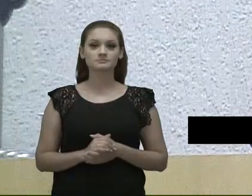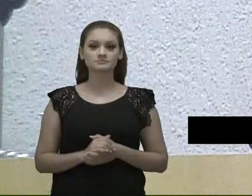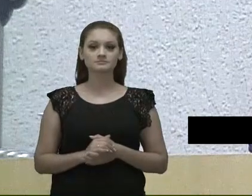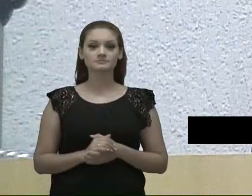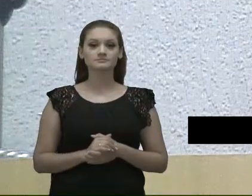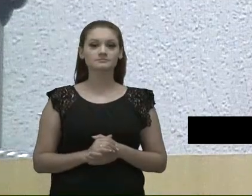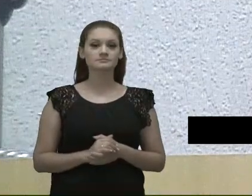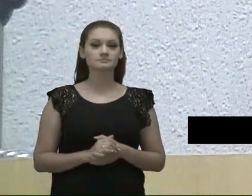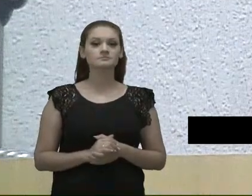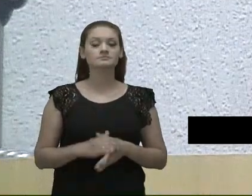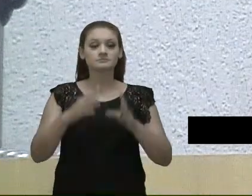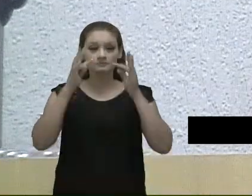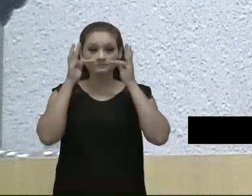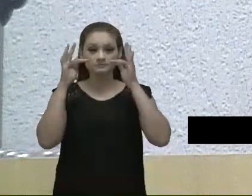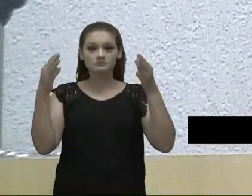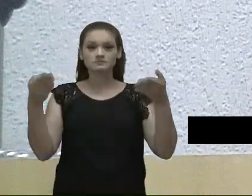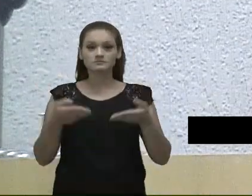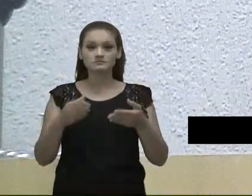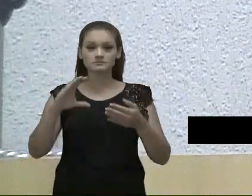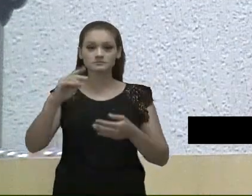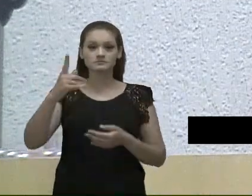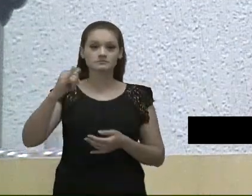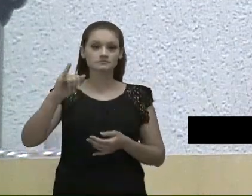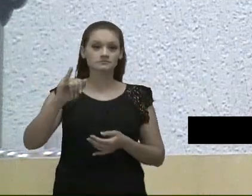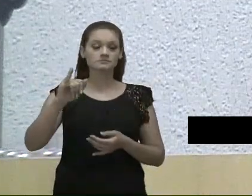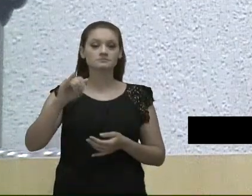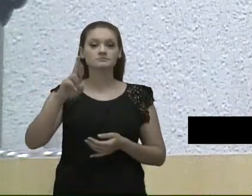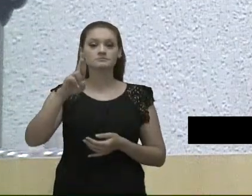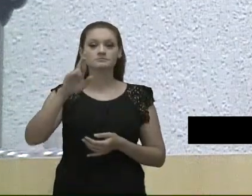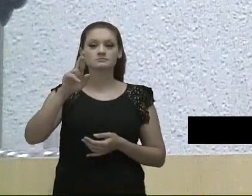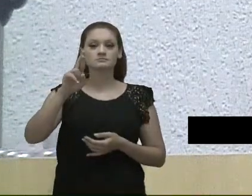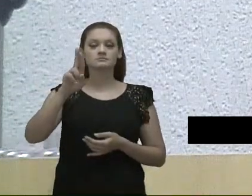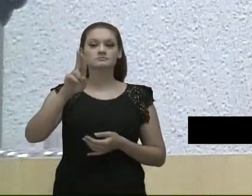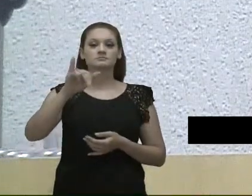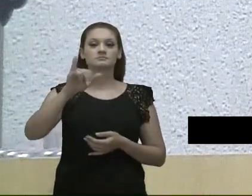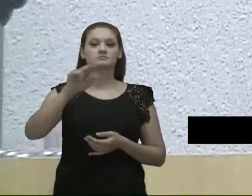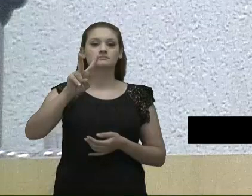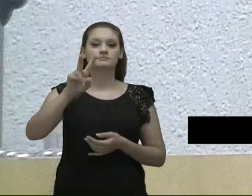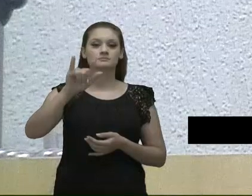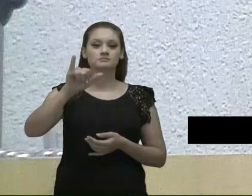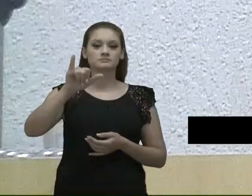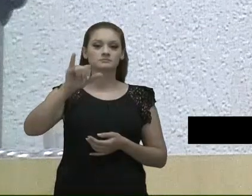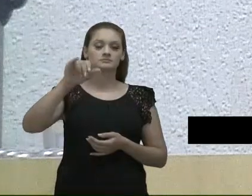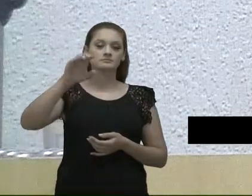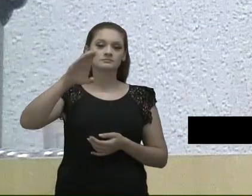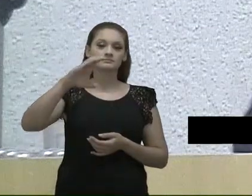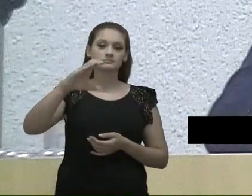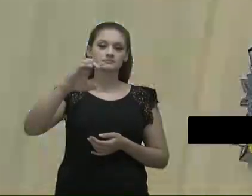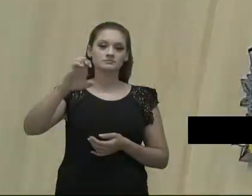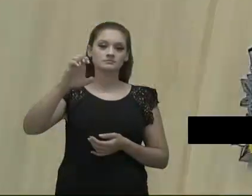ao depoimento dessa CPI o senhor Rui Vicente dos Santos.